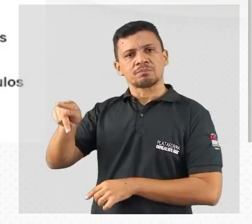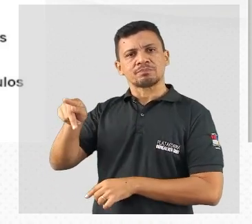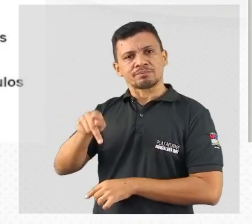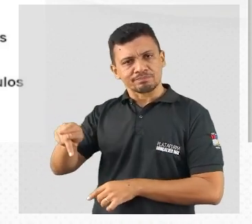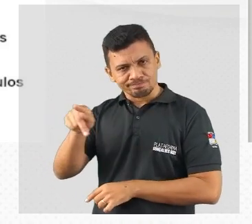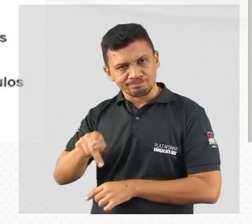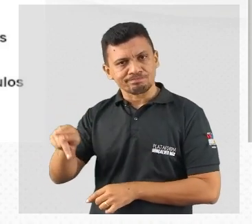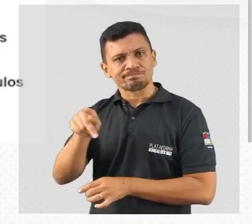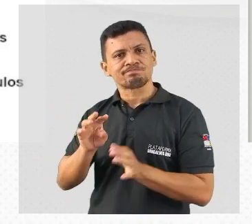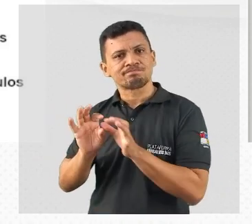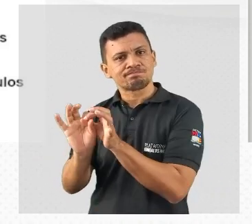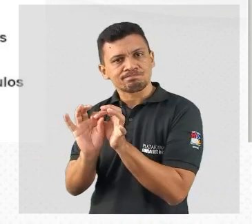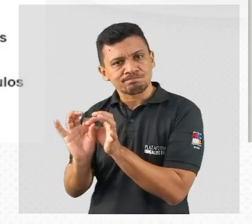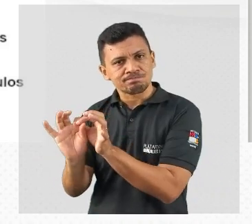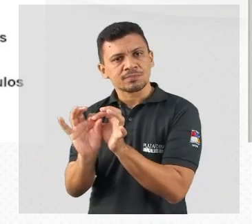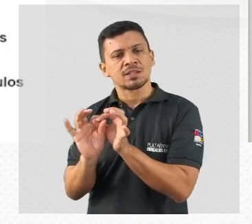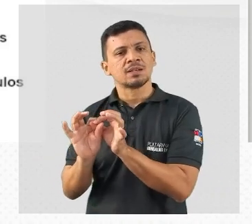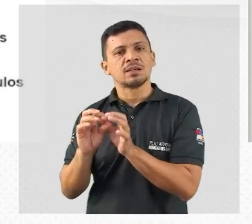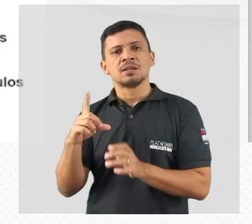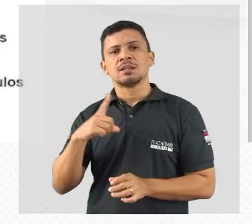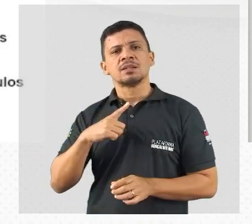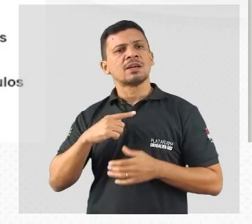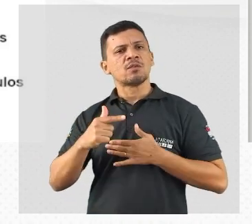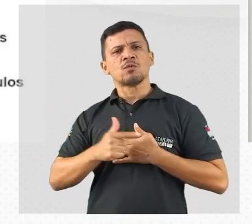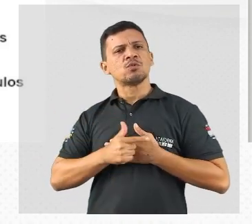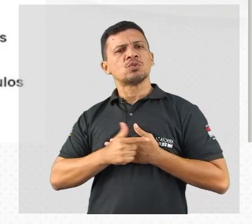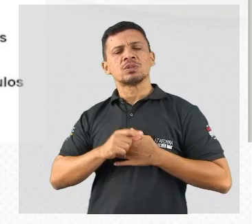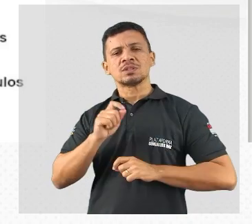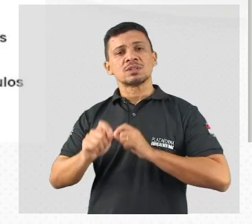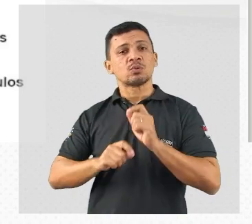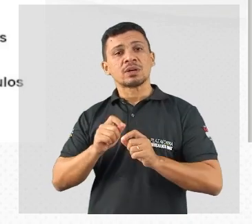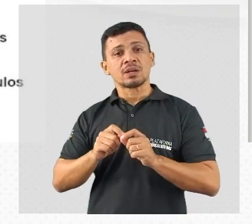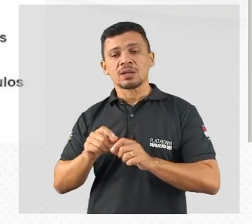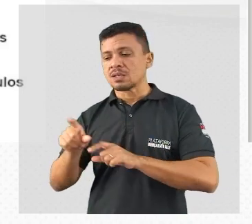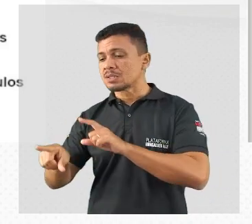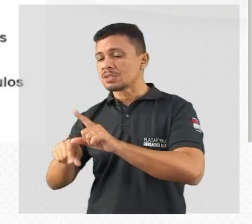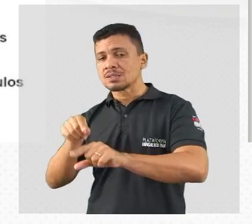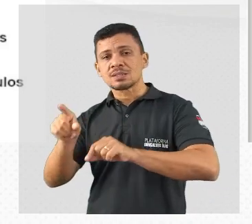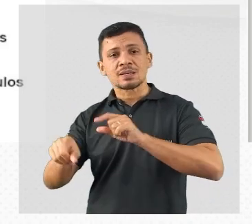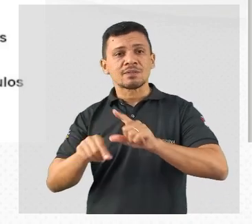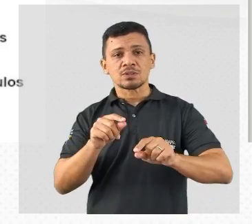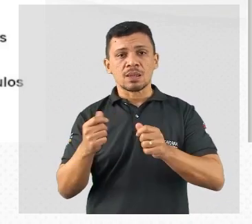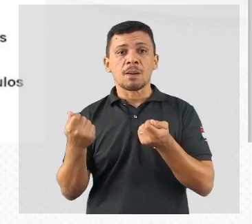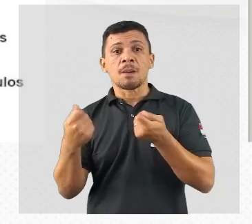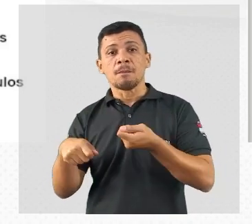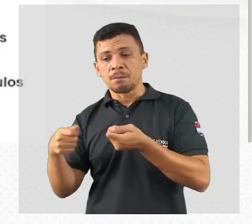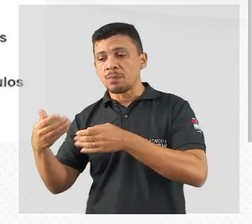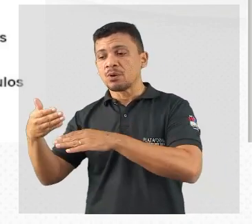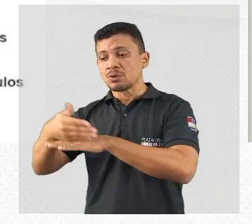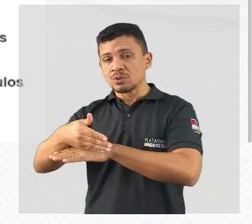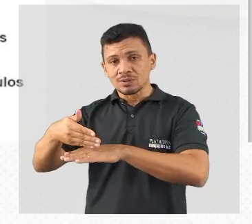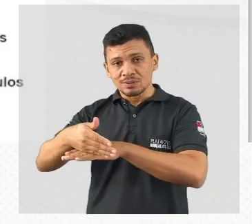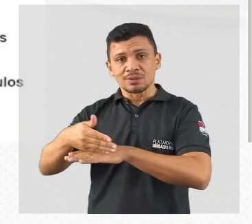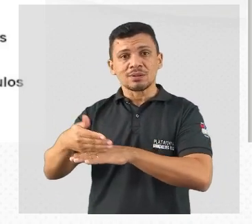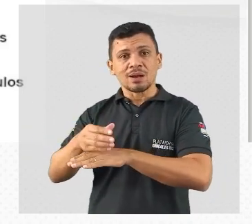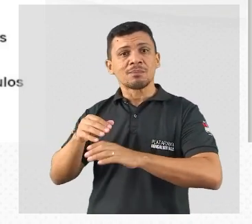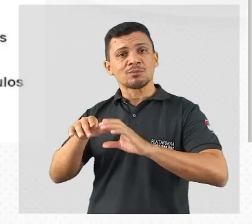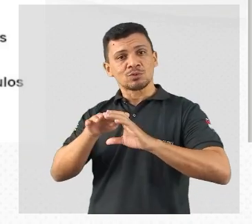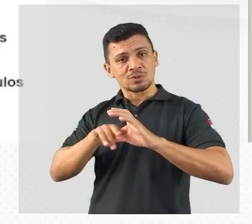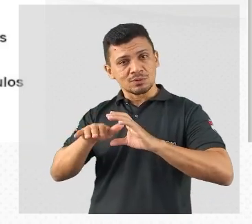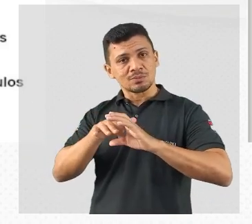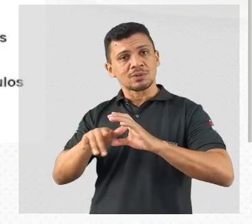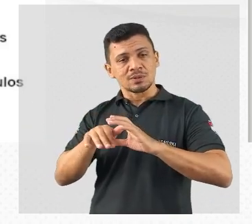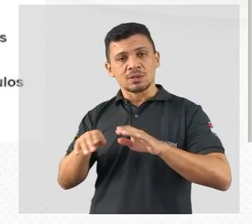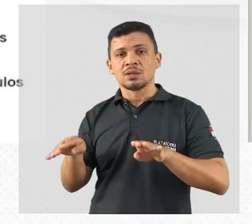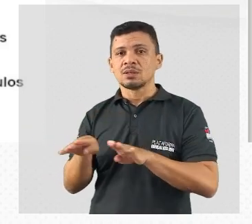que também elas têm como função de selecionar o que entra nessa célula, o que entra no citoplasma dessa